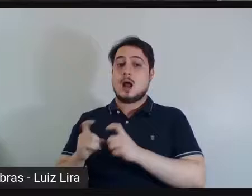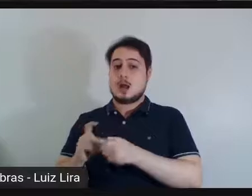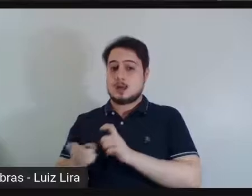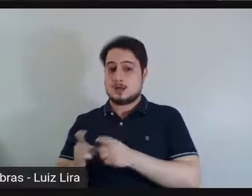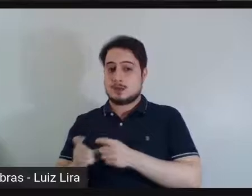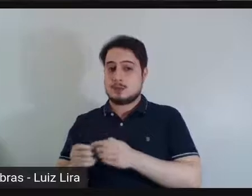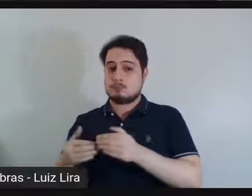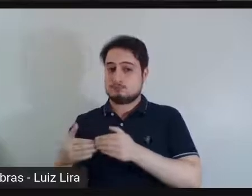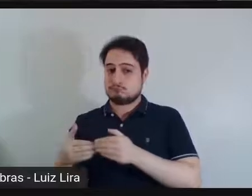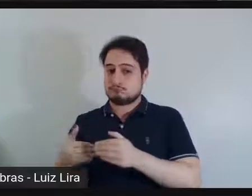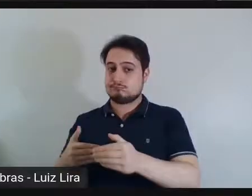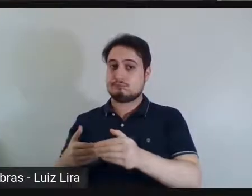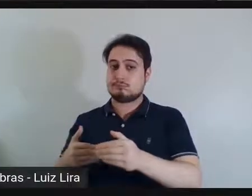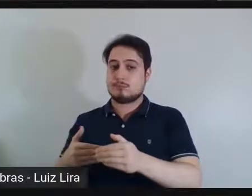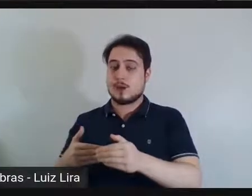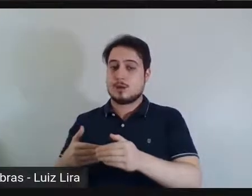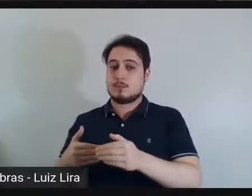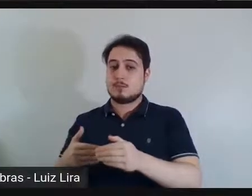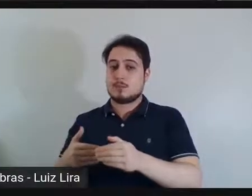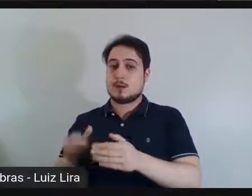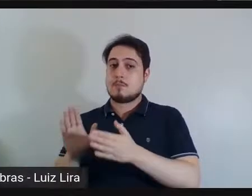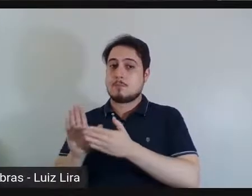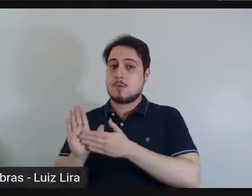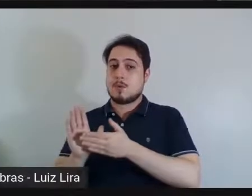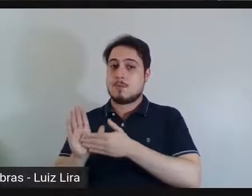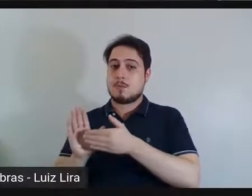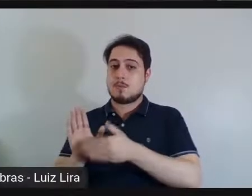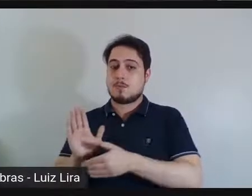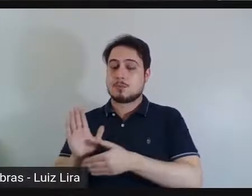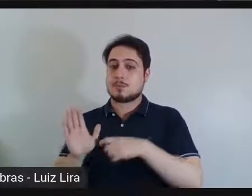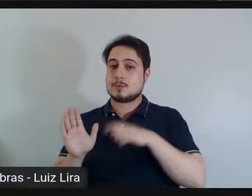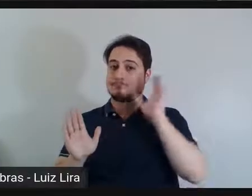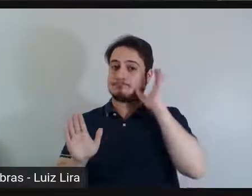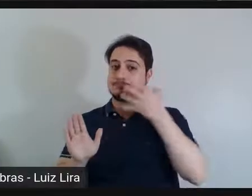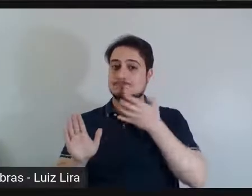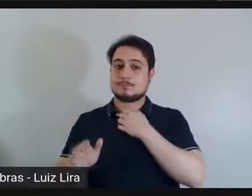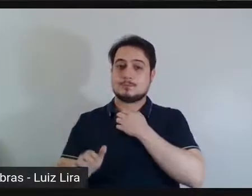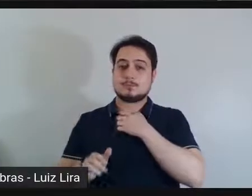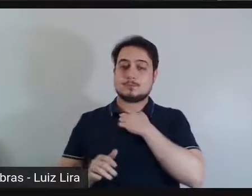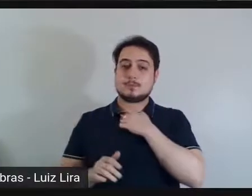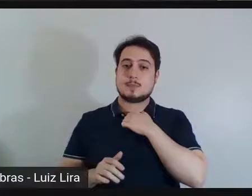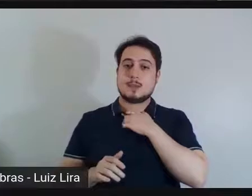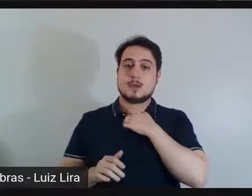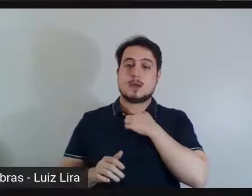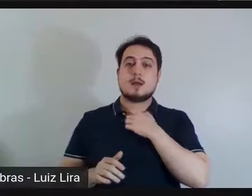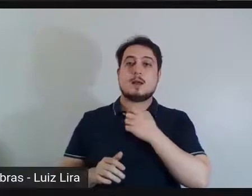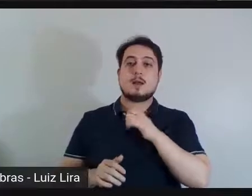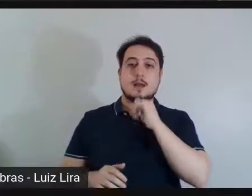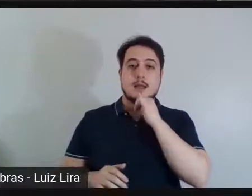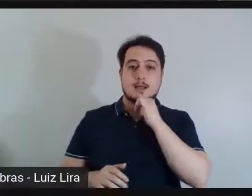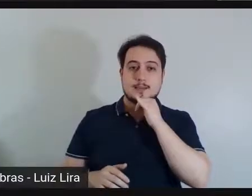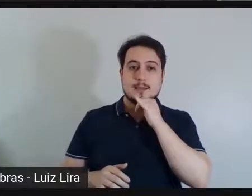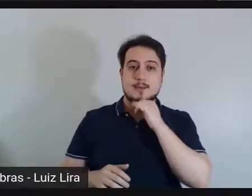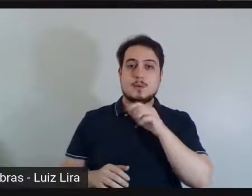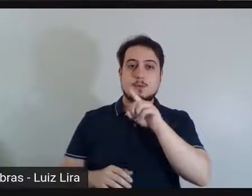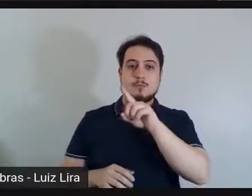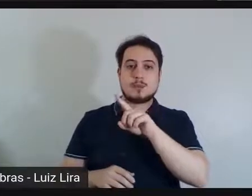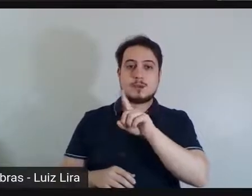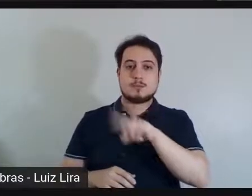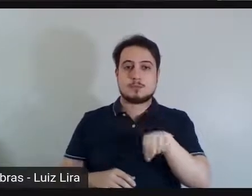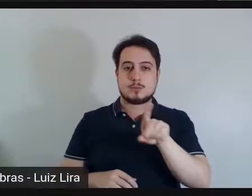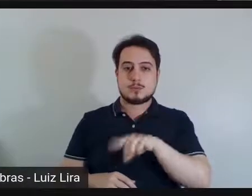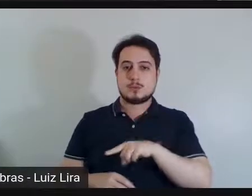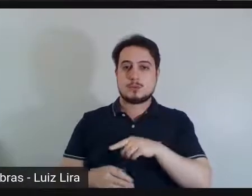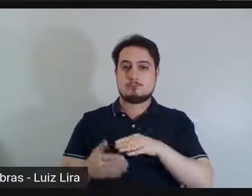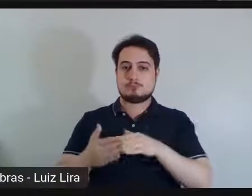partir desse cenário, propor solução. Então, por exemplo, suspensão da prestação de serviço. Então, tem uma